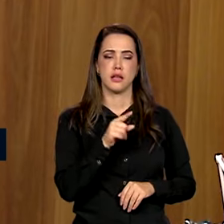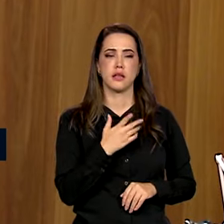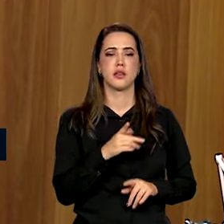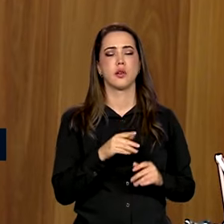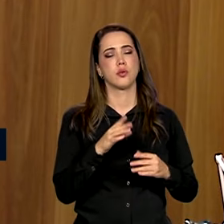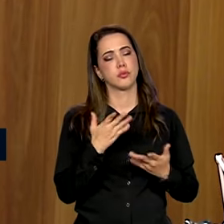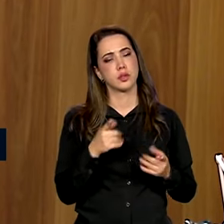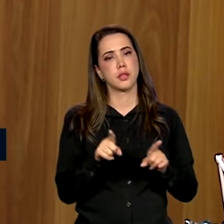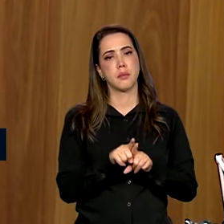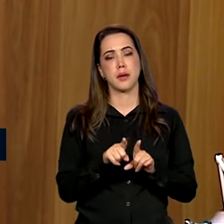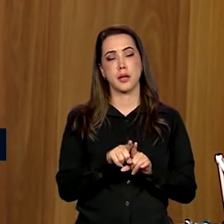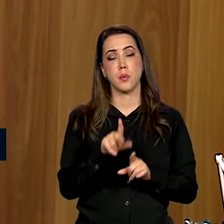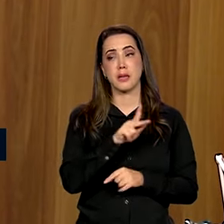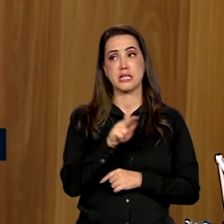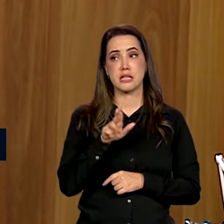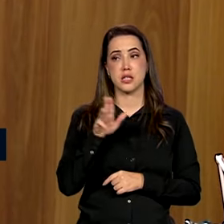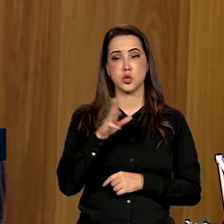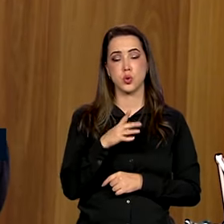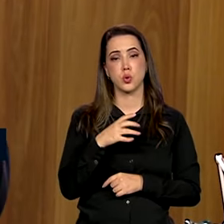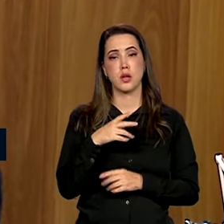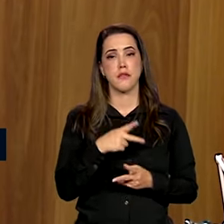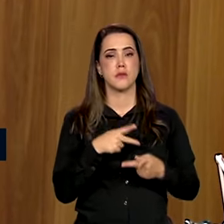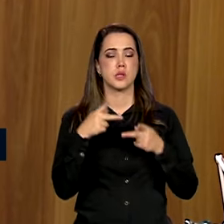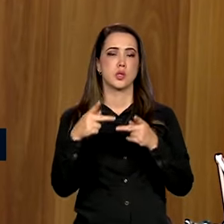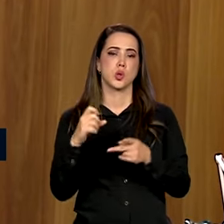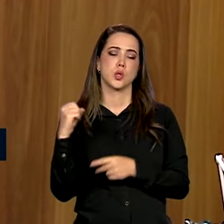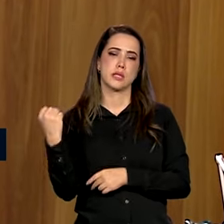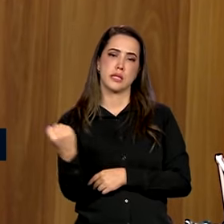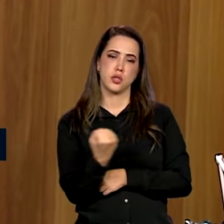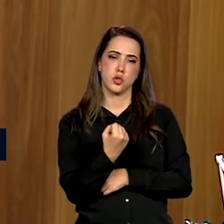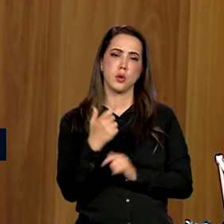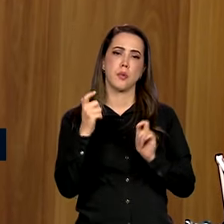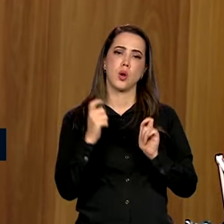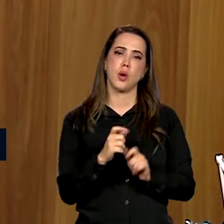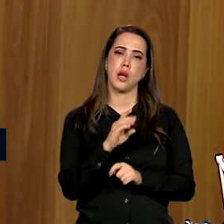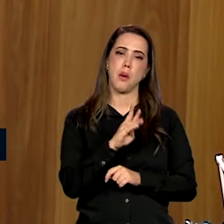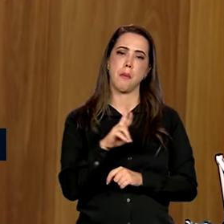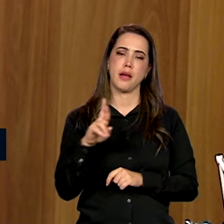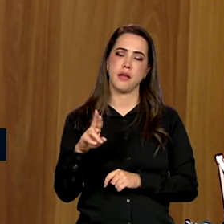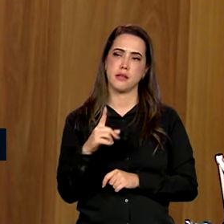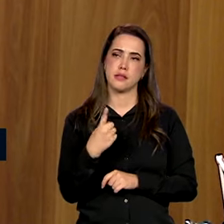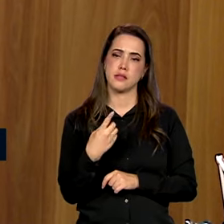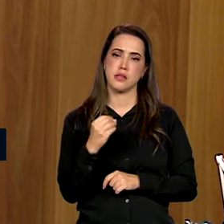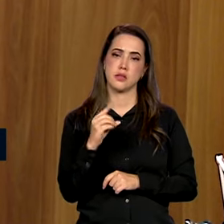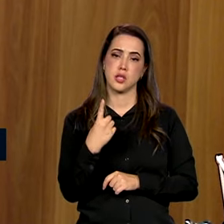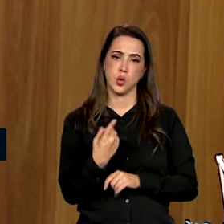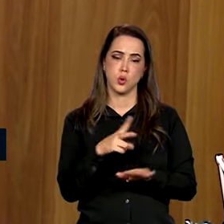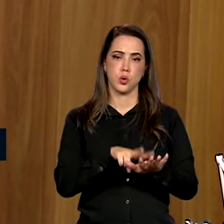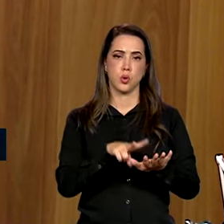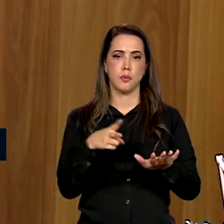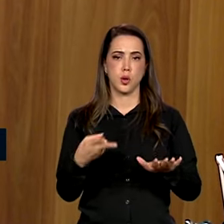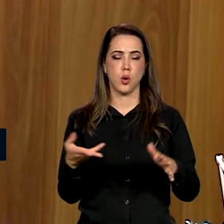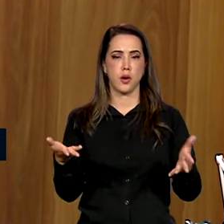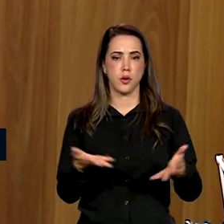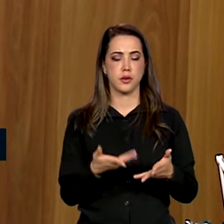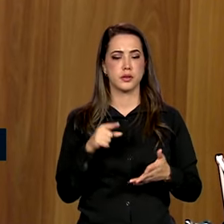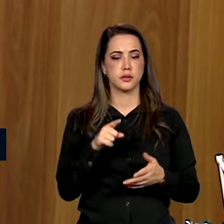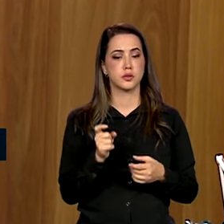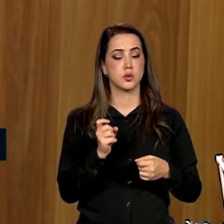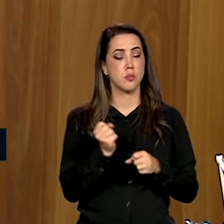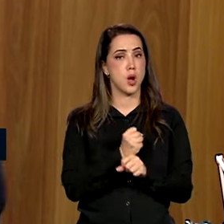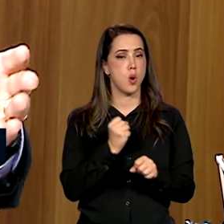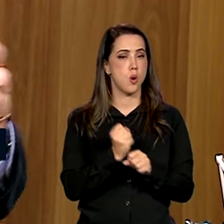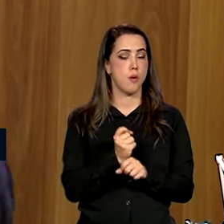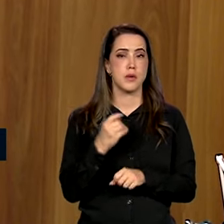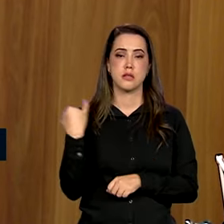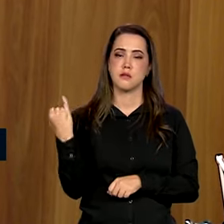na cidade de Maruim por onde está passando a duplicação da br-101 que foi retomada uma obra